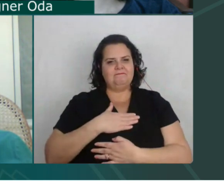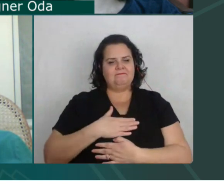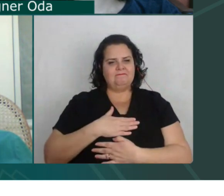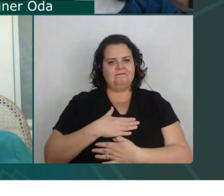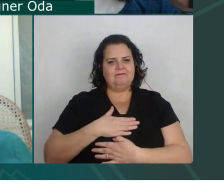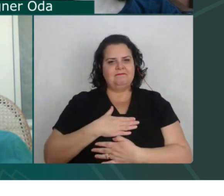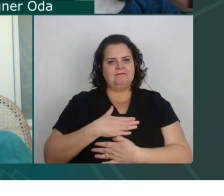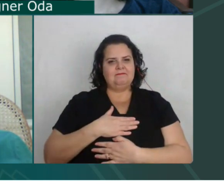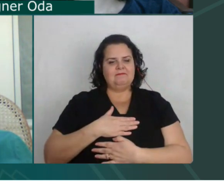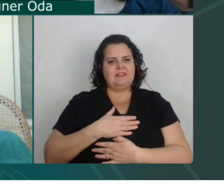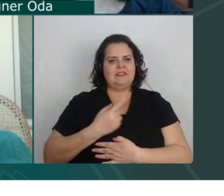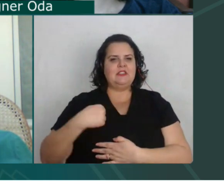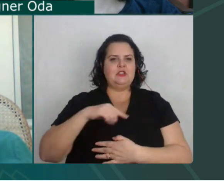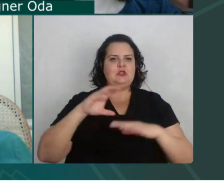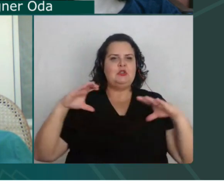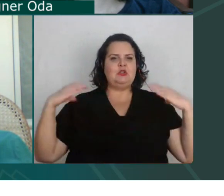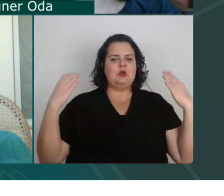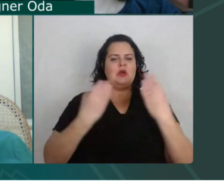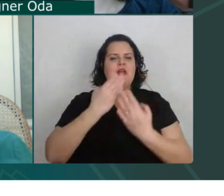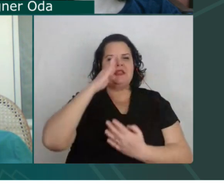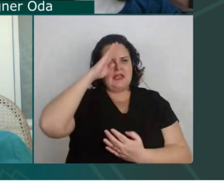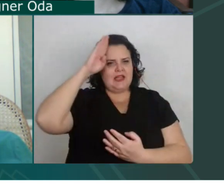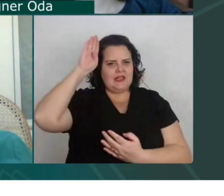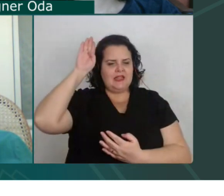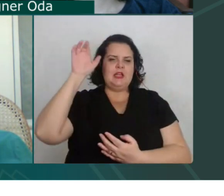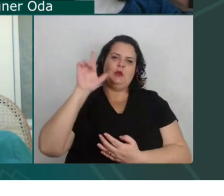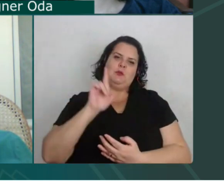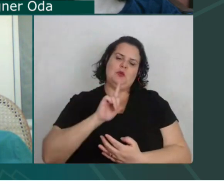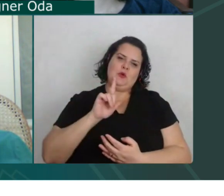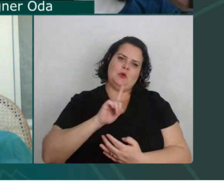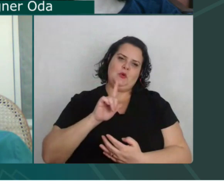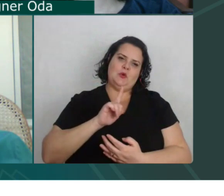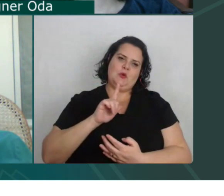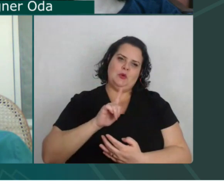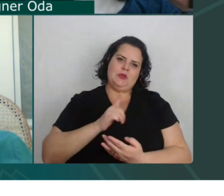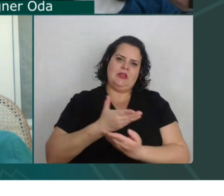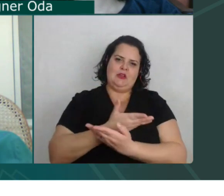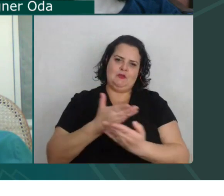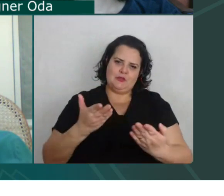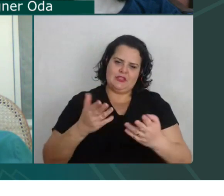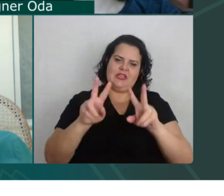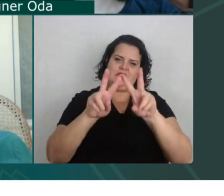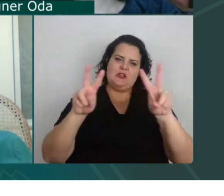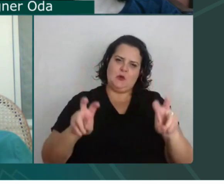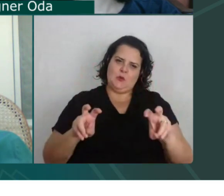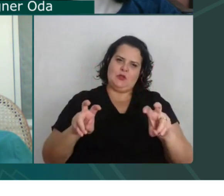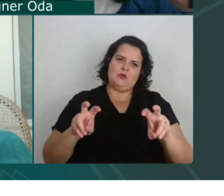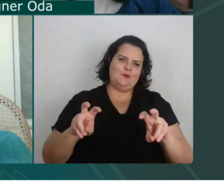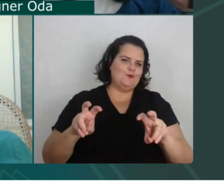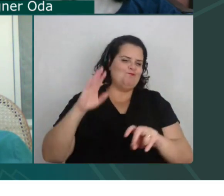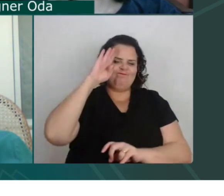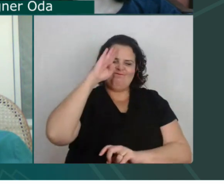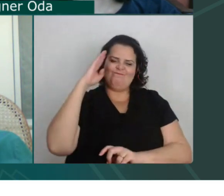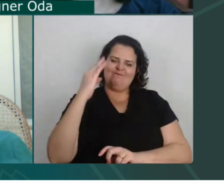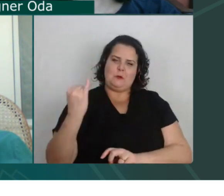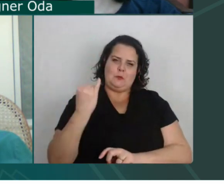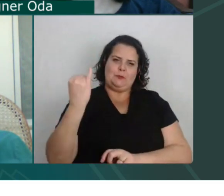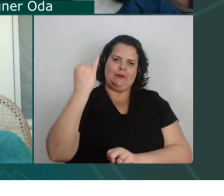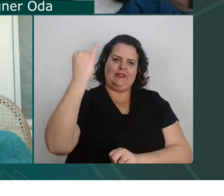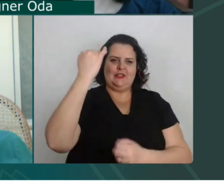nosso congresso acadêmico poder contar com falar de uma coisa tão essencial, que é o nosso Sistema Único de Saúde.